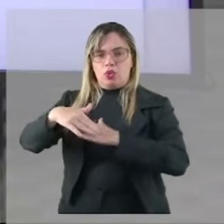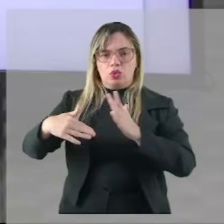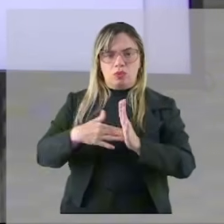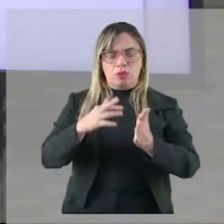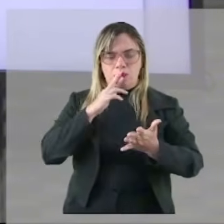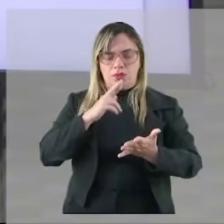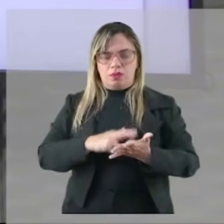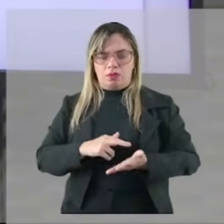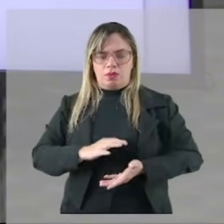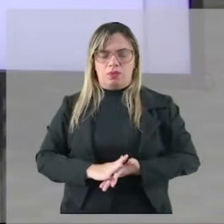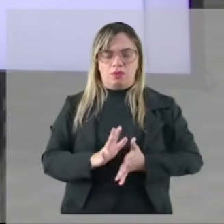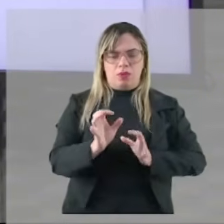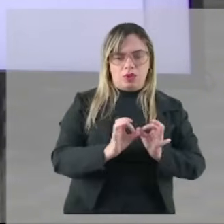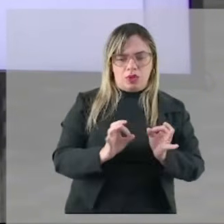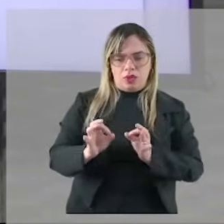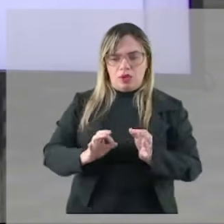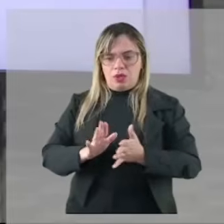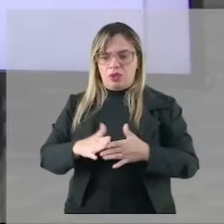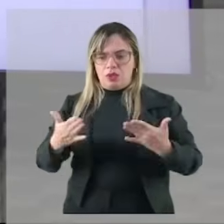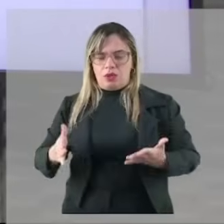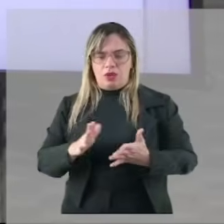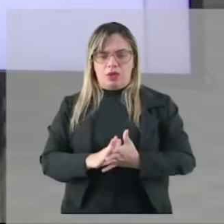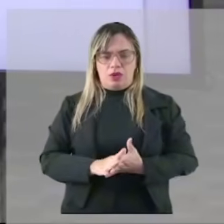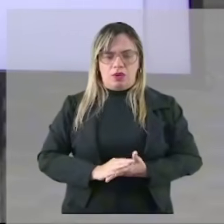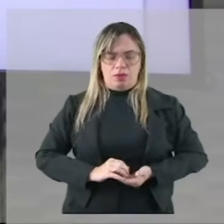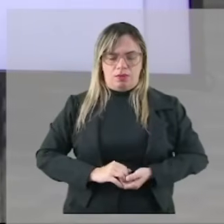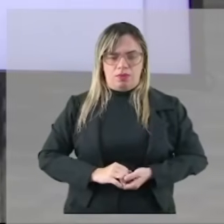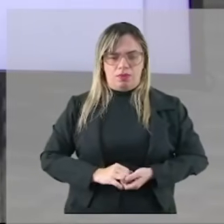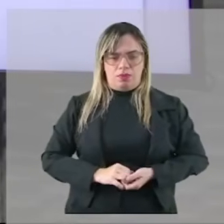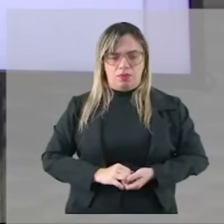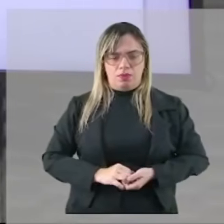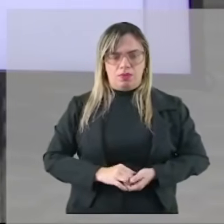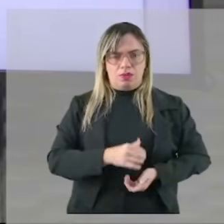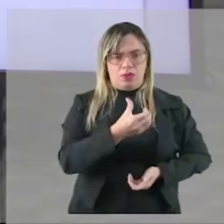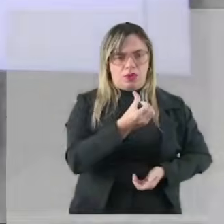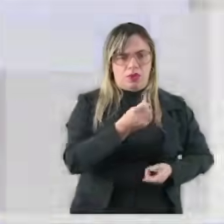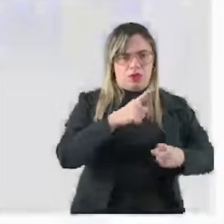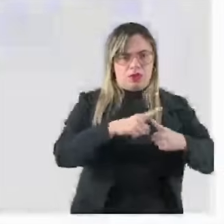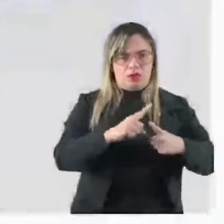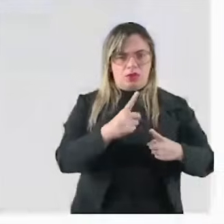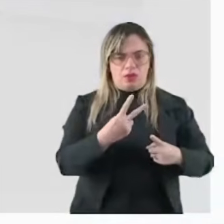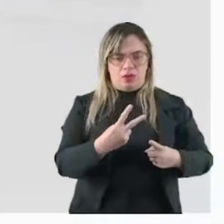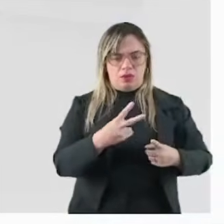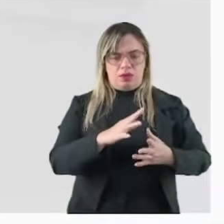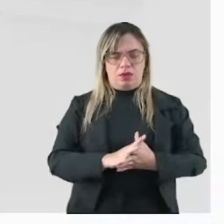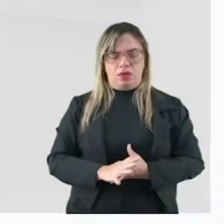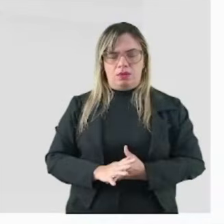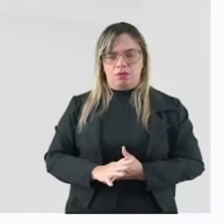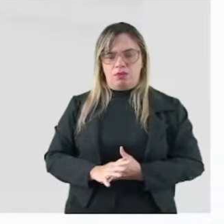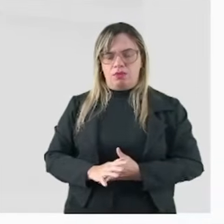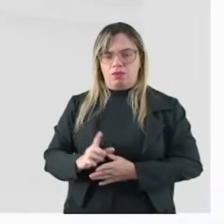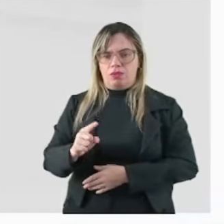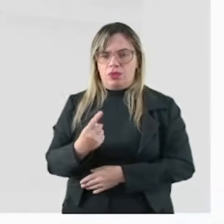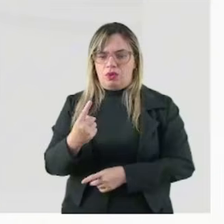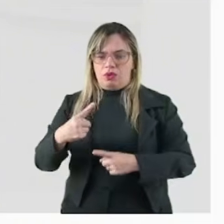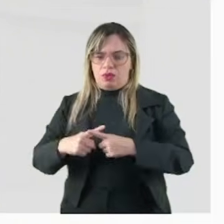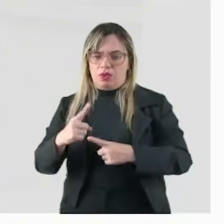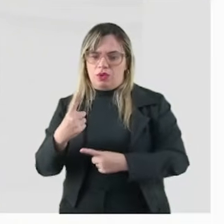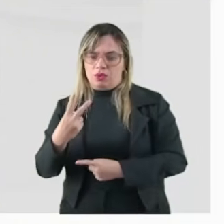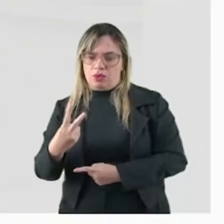de repente tu não consiga entender, ó. Eu estou multiplicando aqui, ó. Vou multiplicar 6 vezes 12. Vou multiplicar uma vez